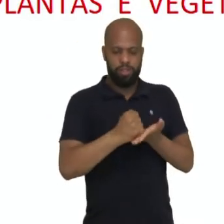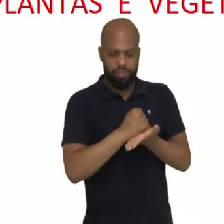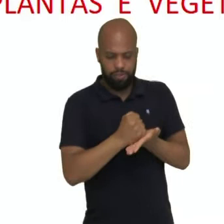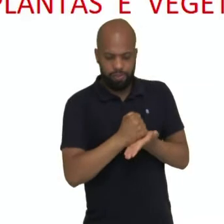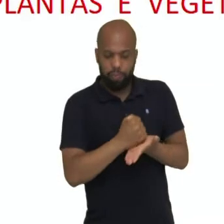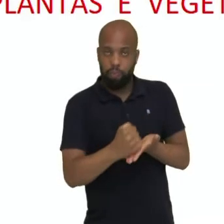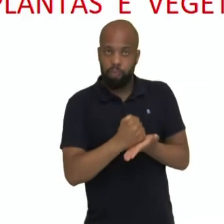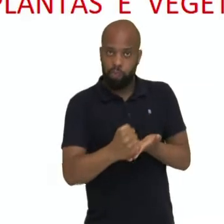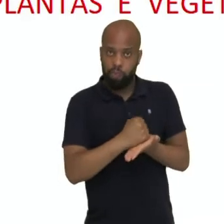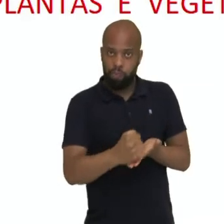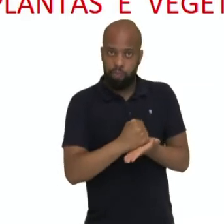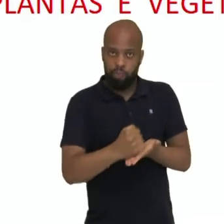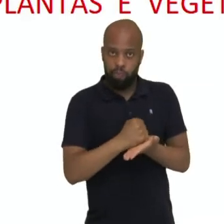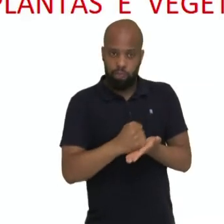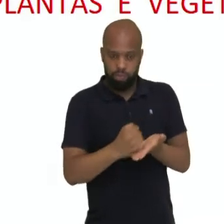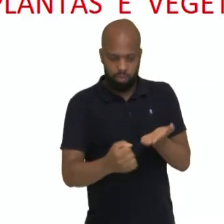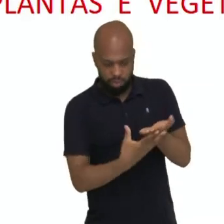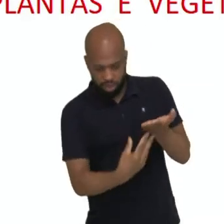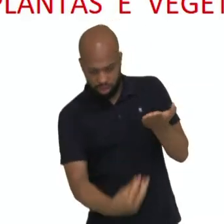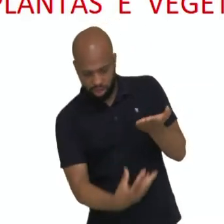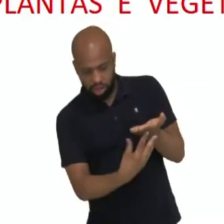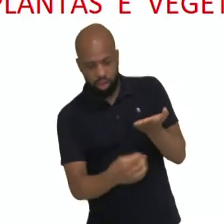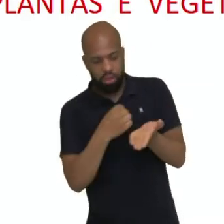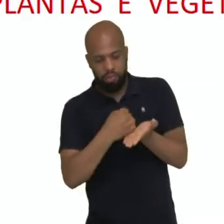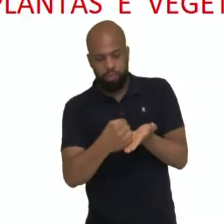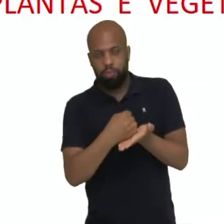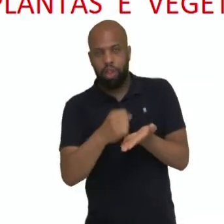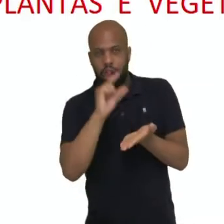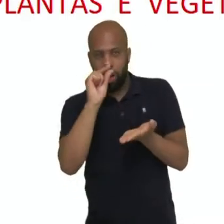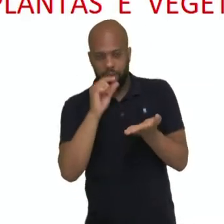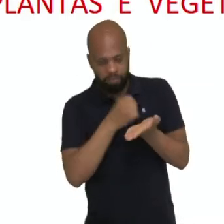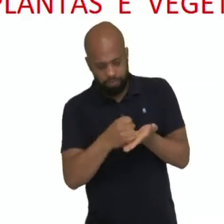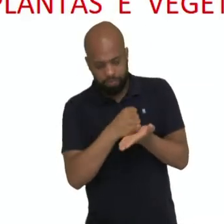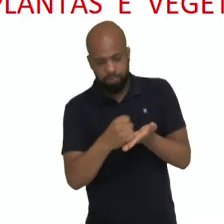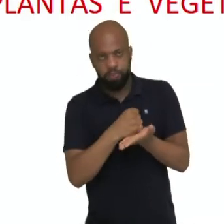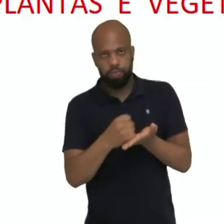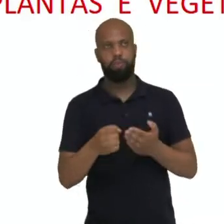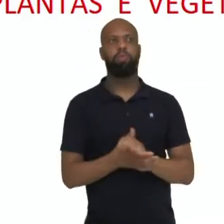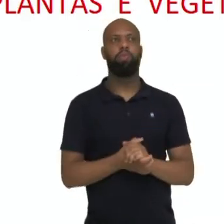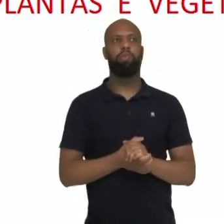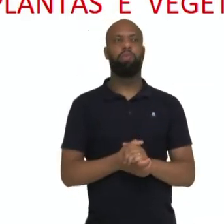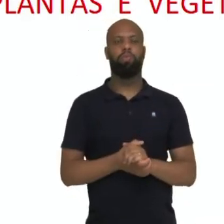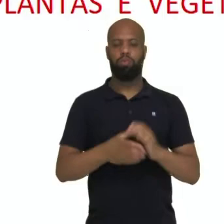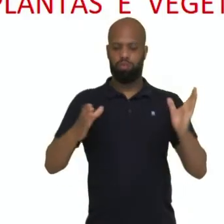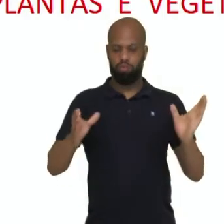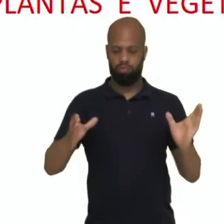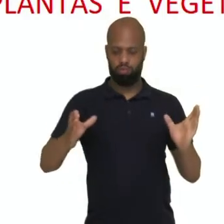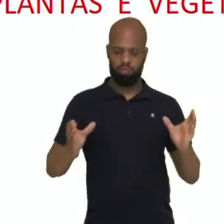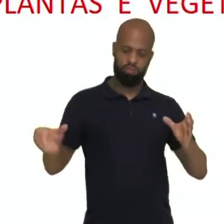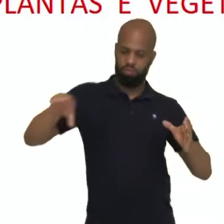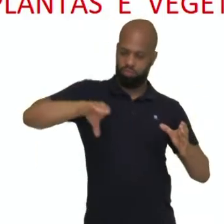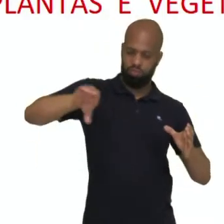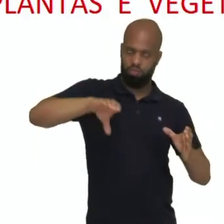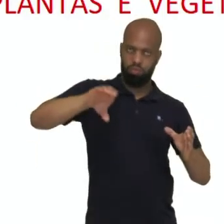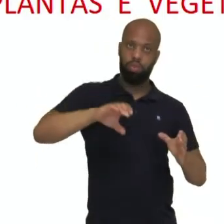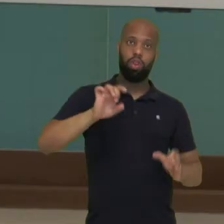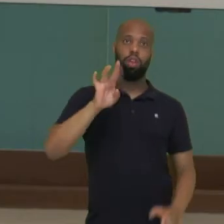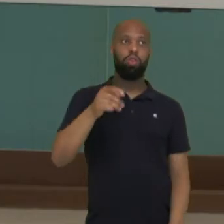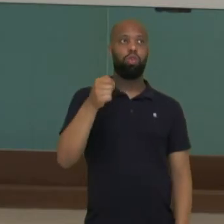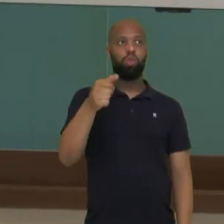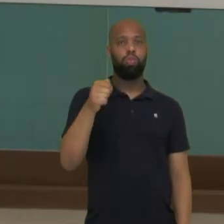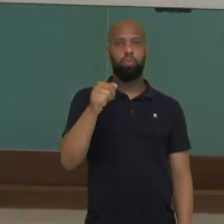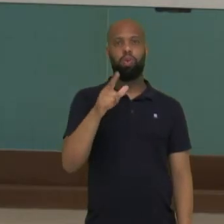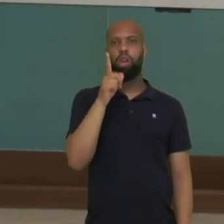rala ela, te passa no ralador, faz ela virar pedacinhos bem pequenininho, coloca numa pequena tigelinha, põe um pouquinho, é só um